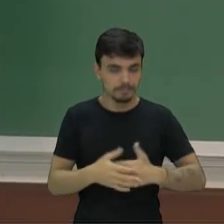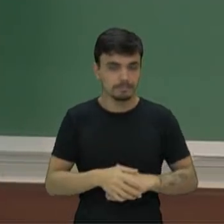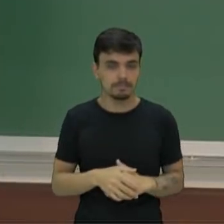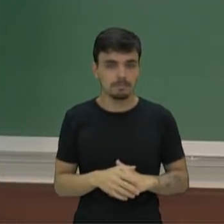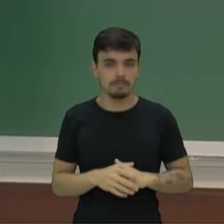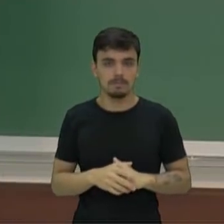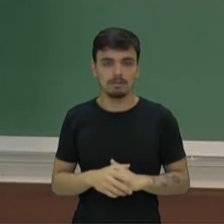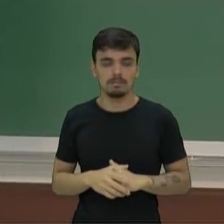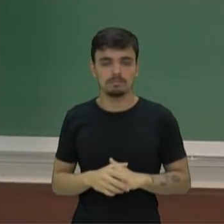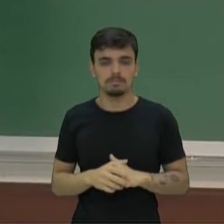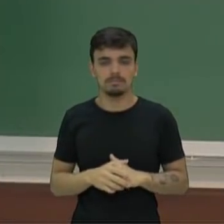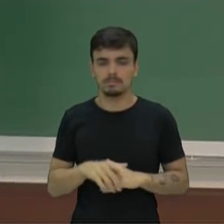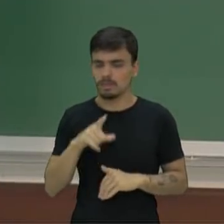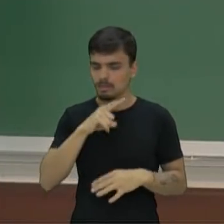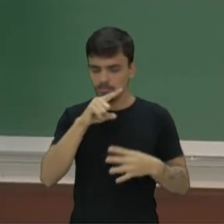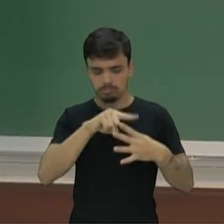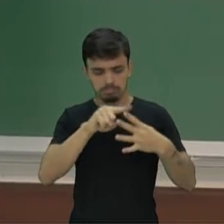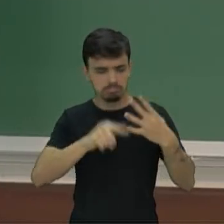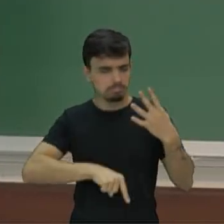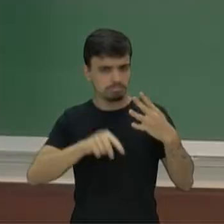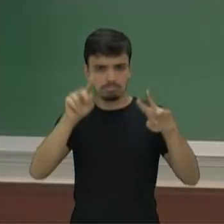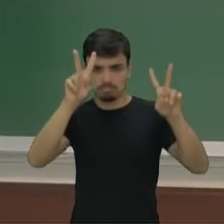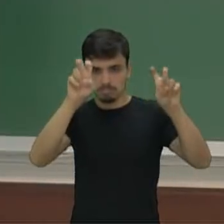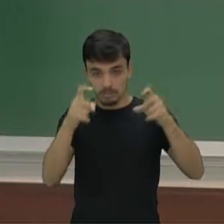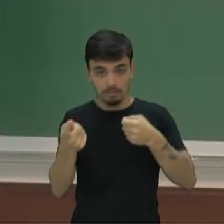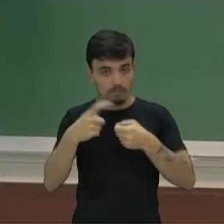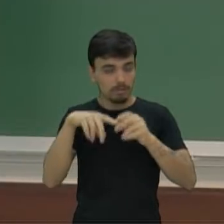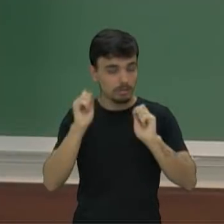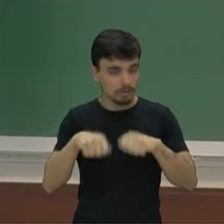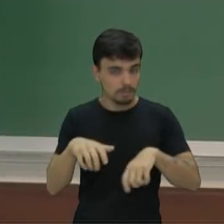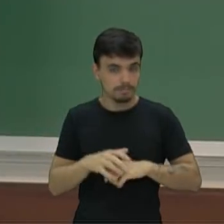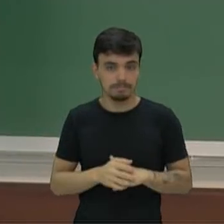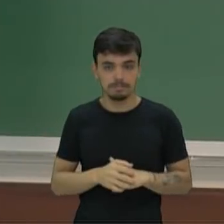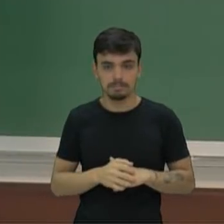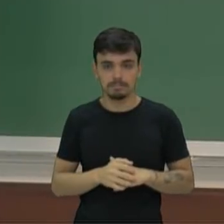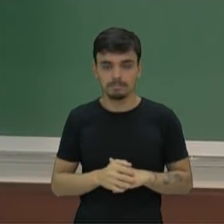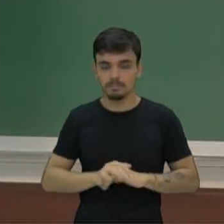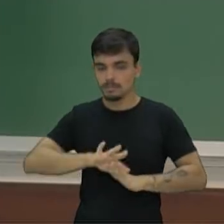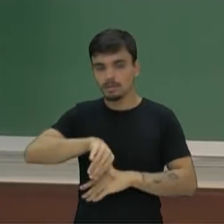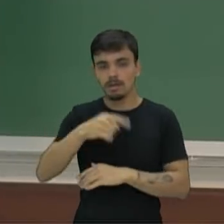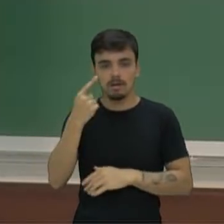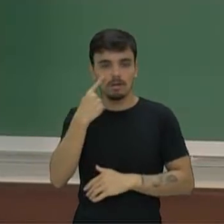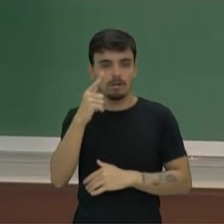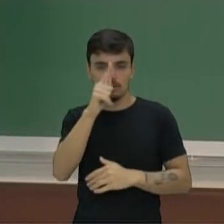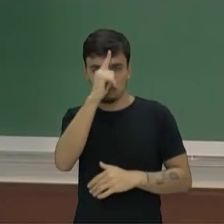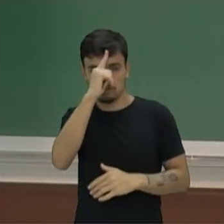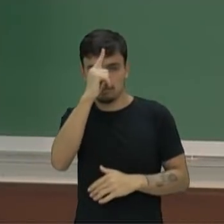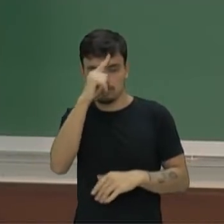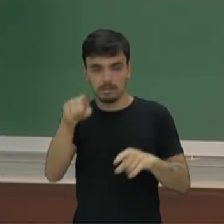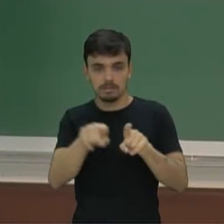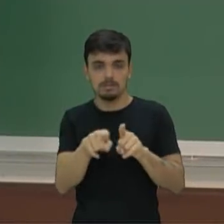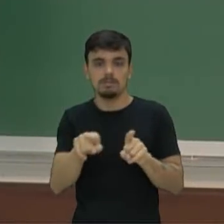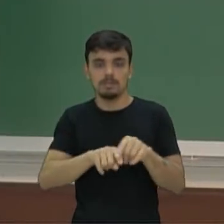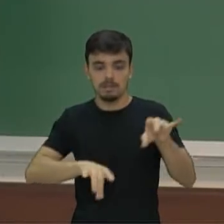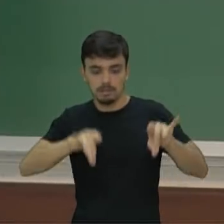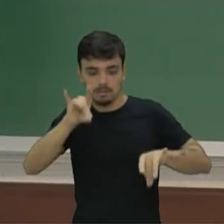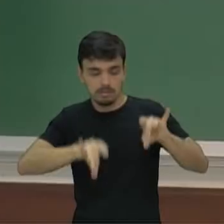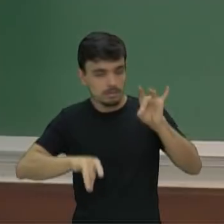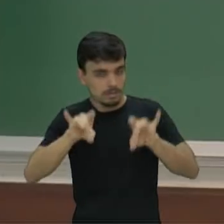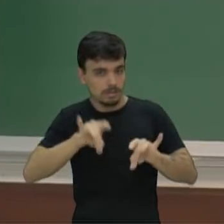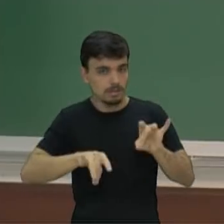Os canhões, tem muito tema também, volta nessa aula. Os gregos, além do teatro, como vocês